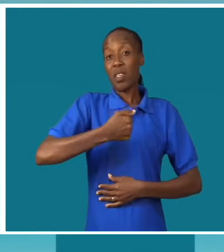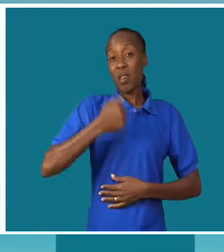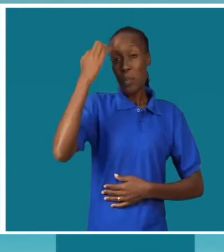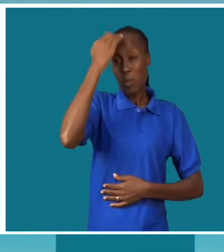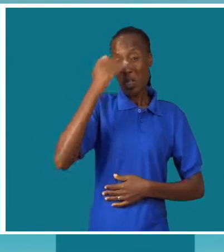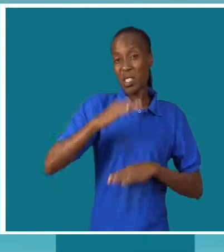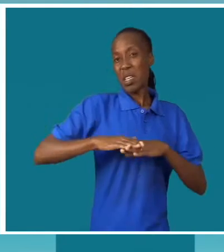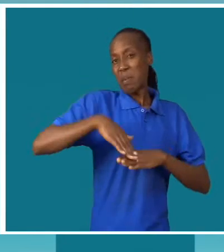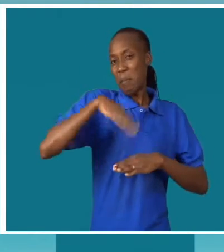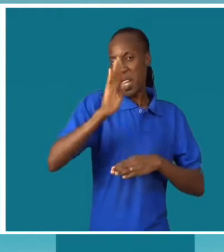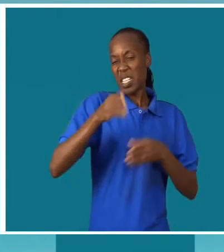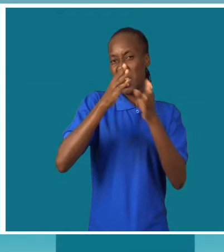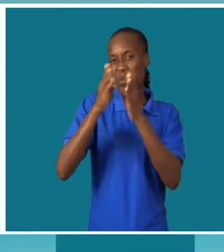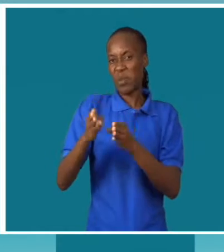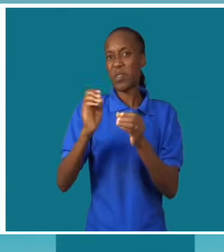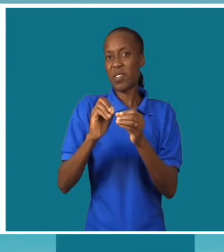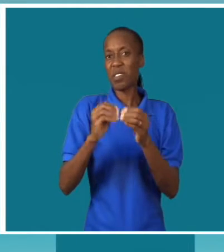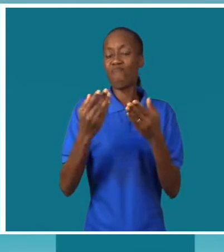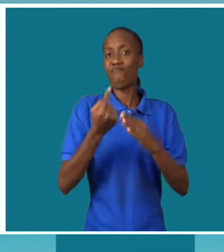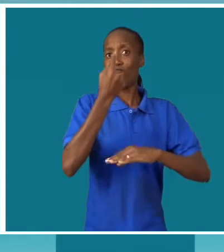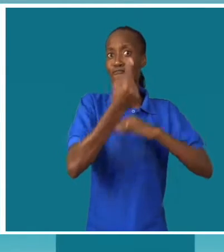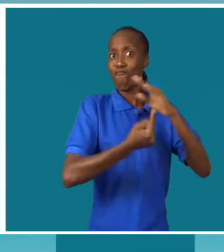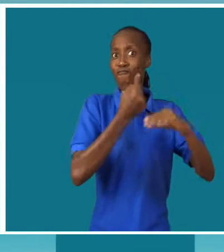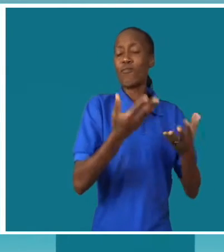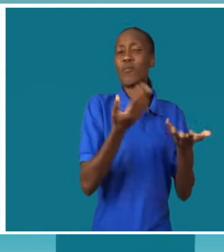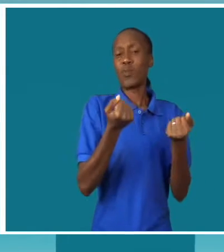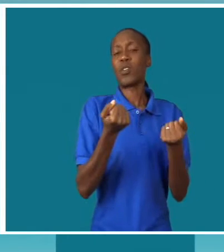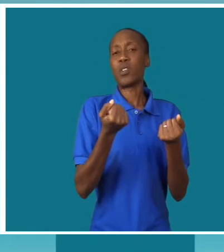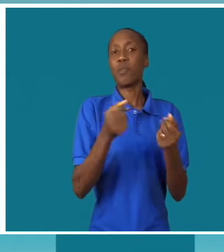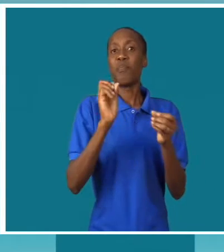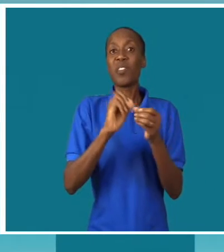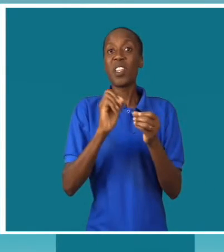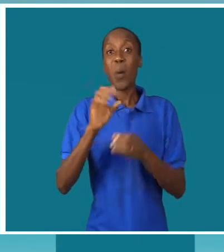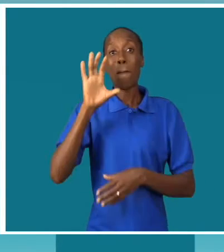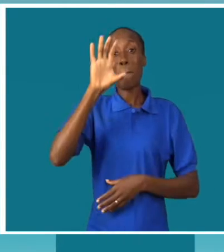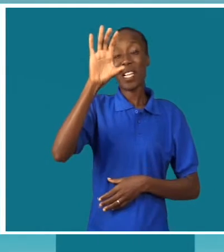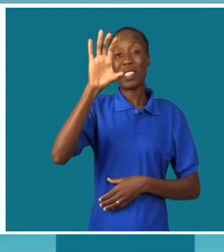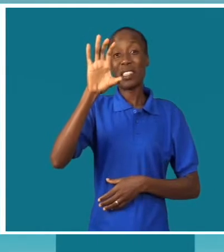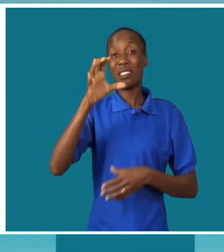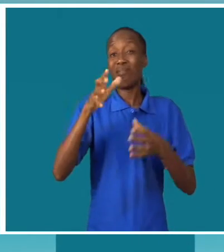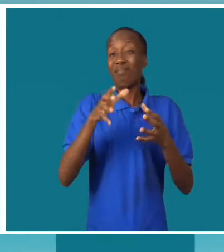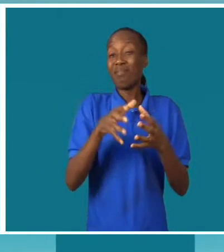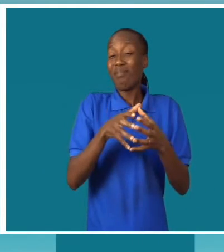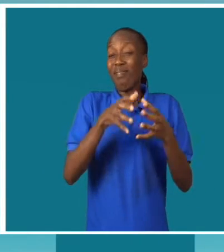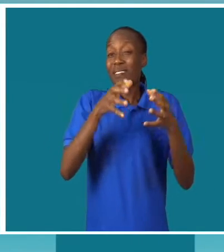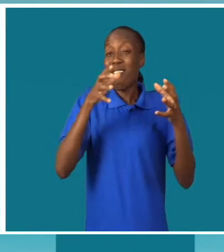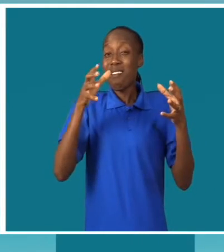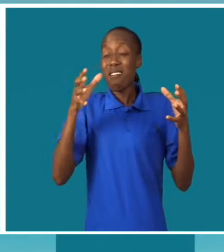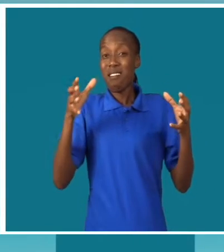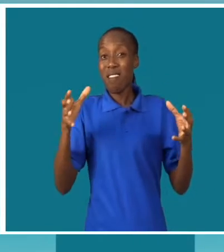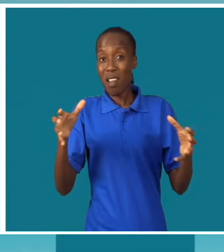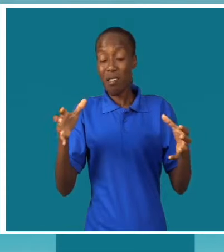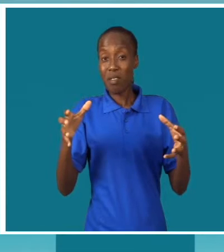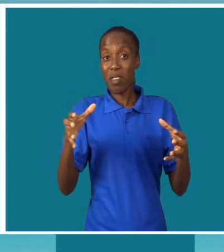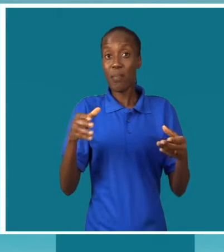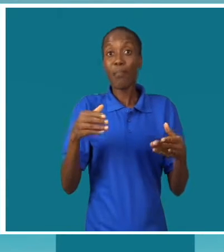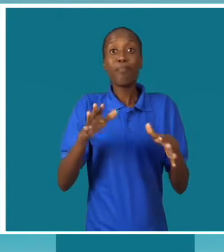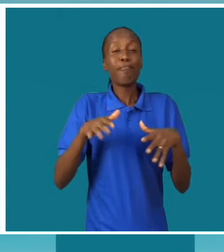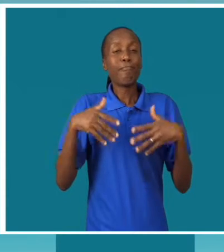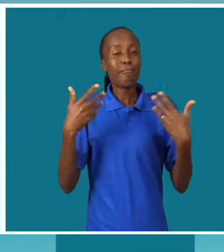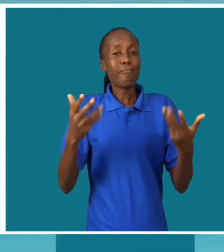possam ouvir. E depois sabemos que o país também é tão extenso e uma das razões